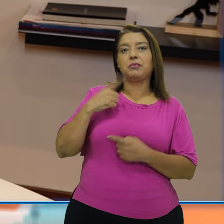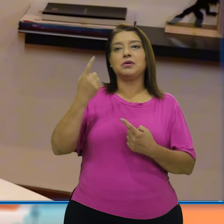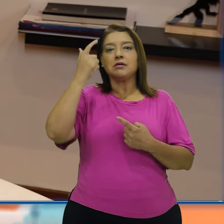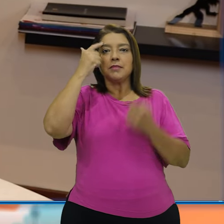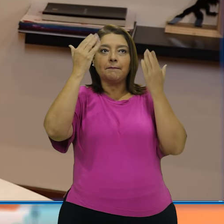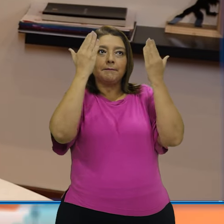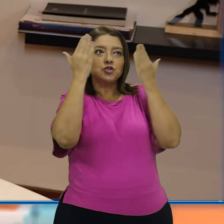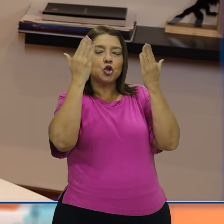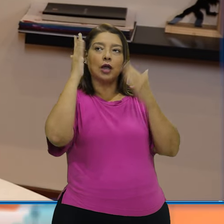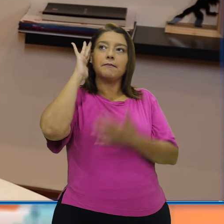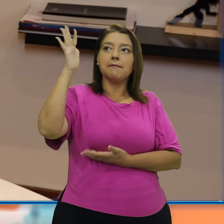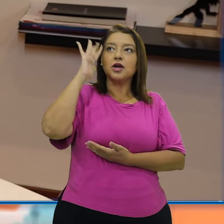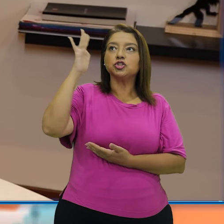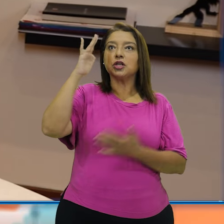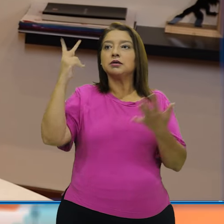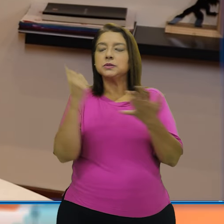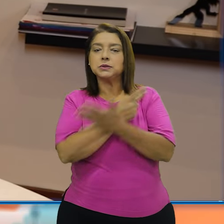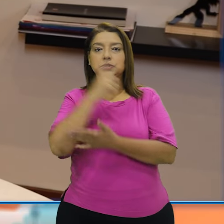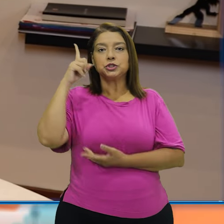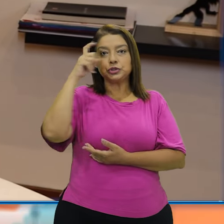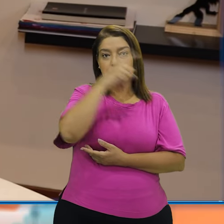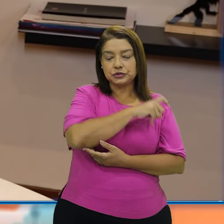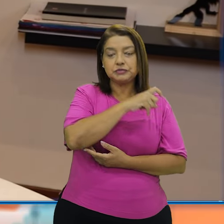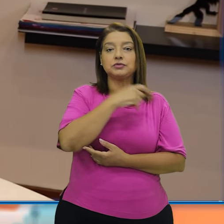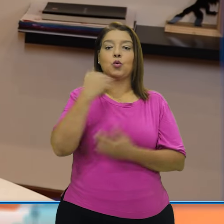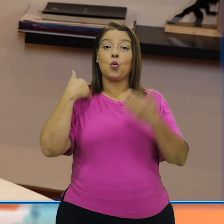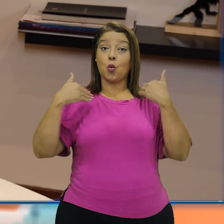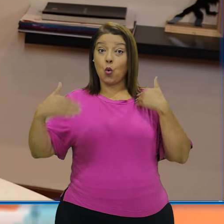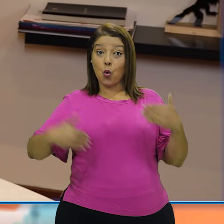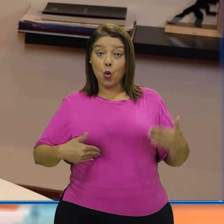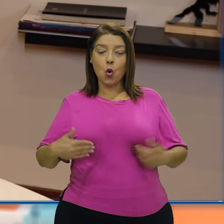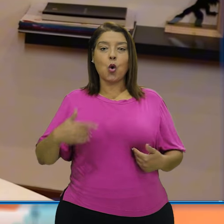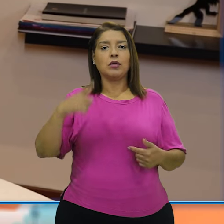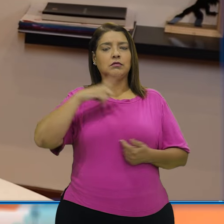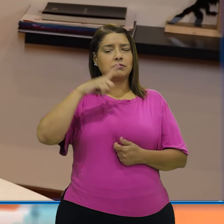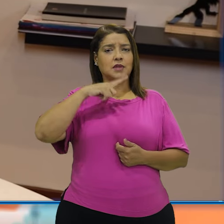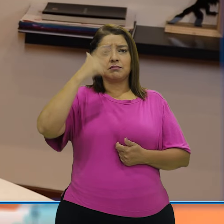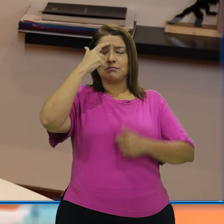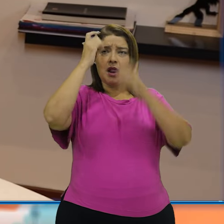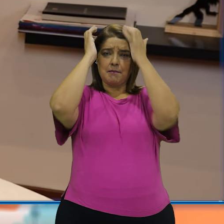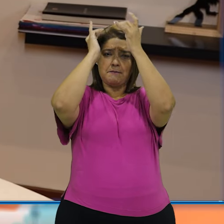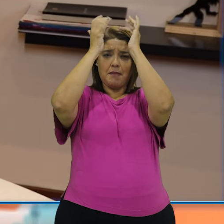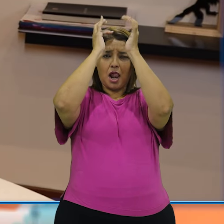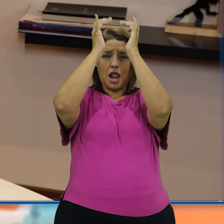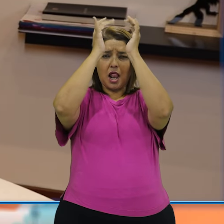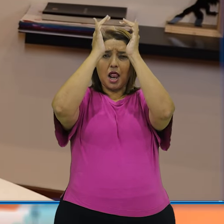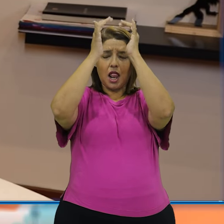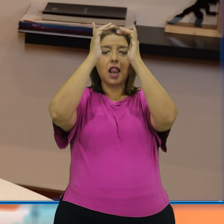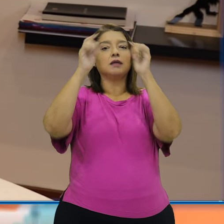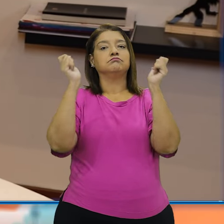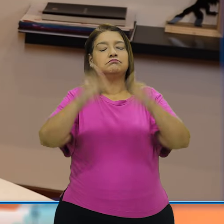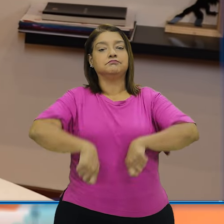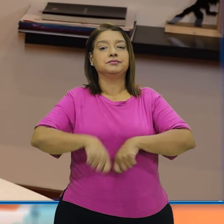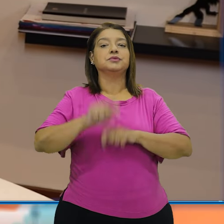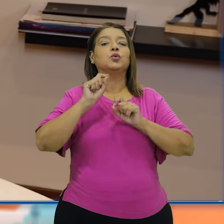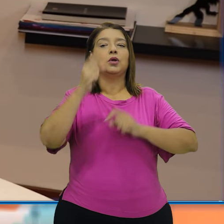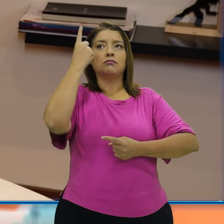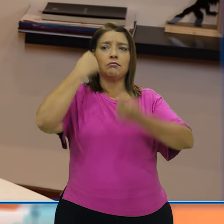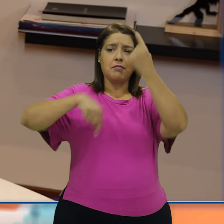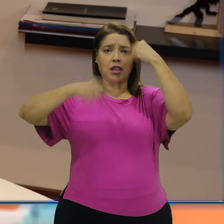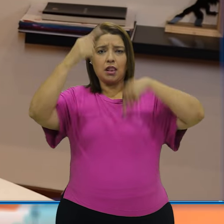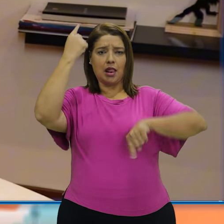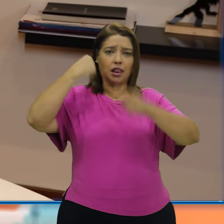como imaginar um cenário, uma situação difícil, o nosso corpo ativa uma série de regiões cerebrais e endócrinas que